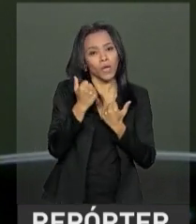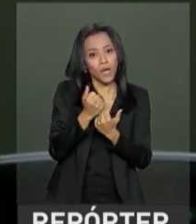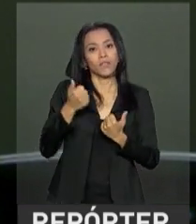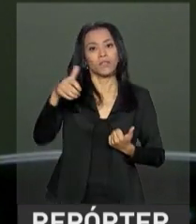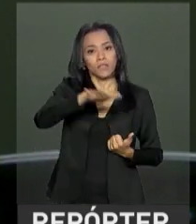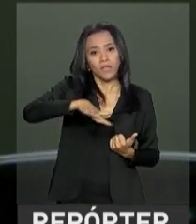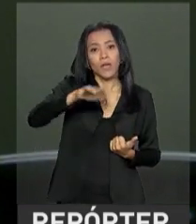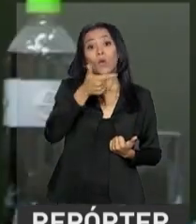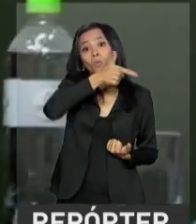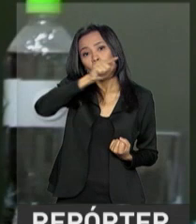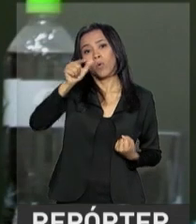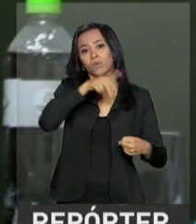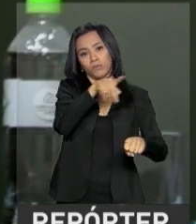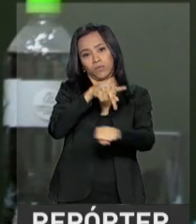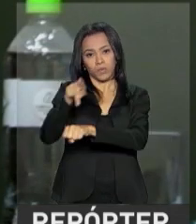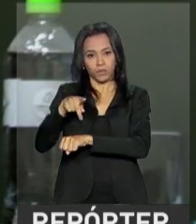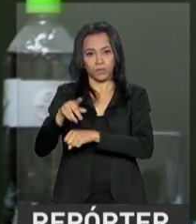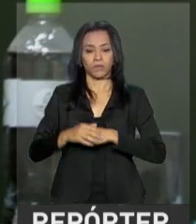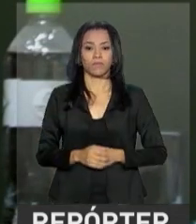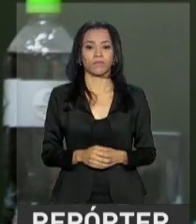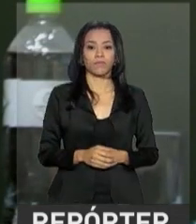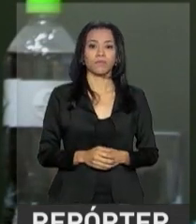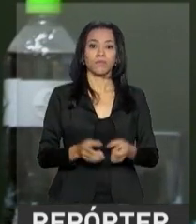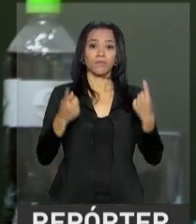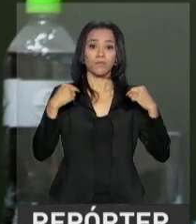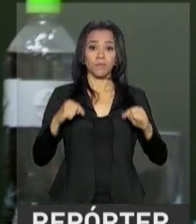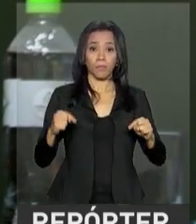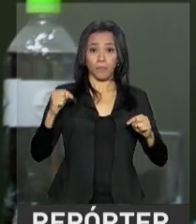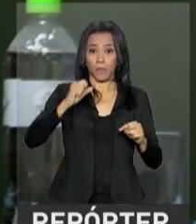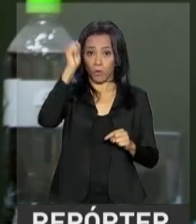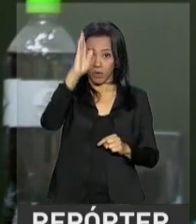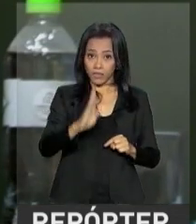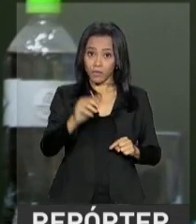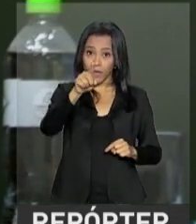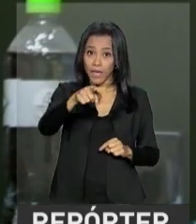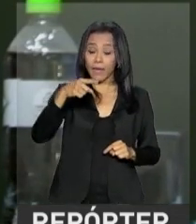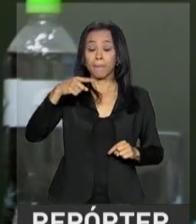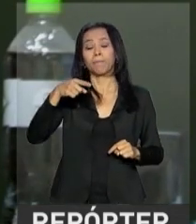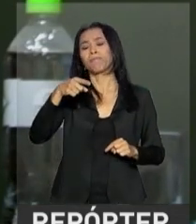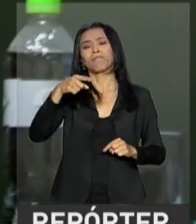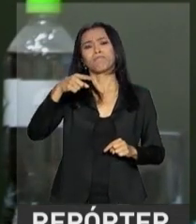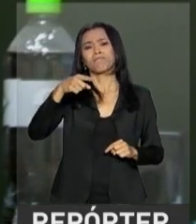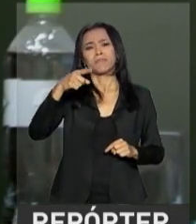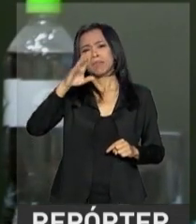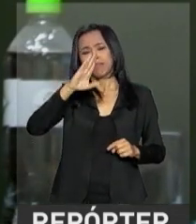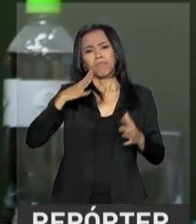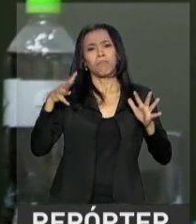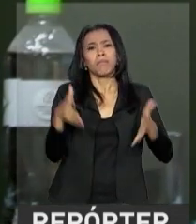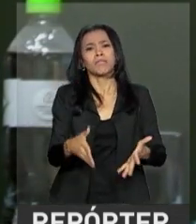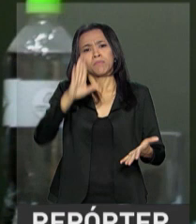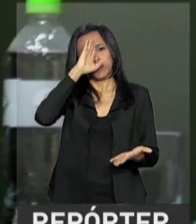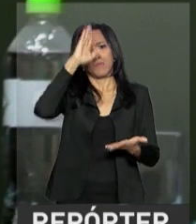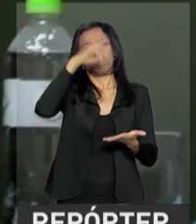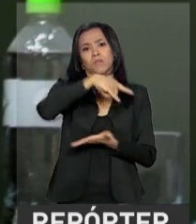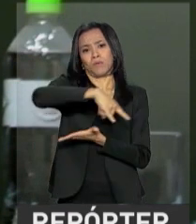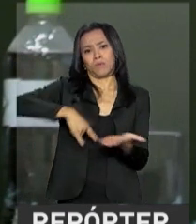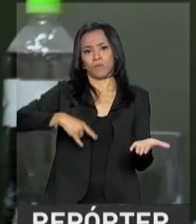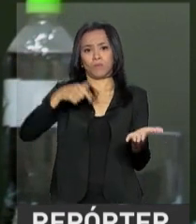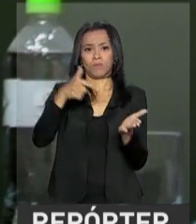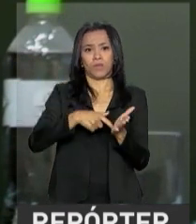outros países. O Brasil é parte nos principais tratados e iniciativas internacionais na